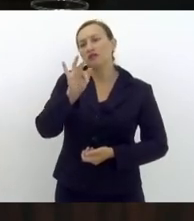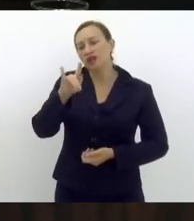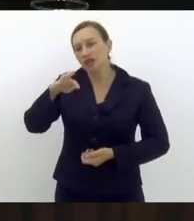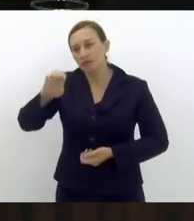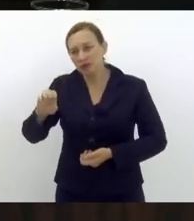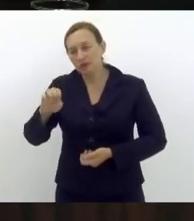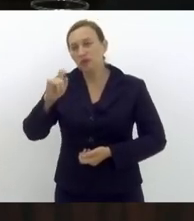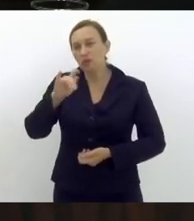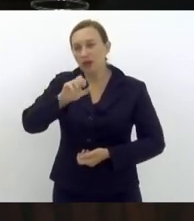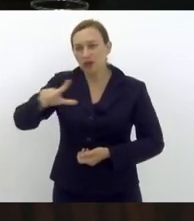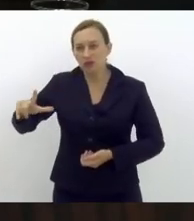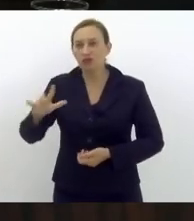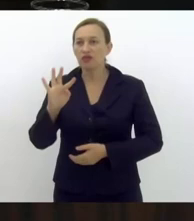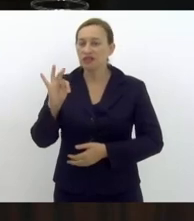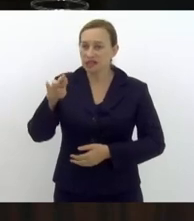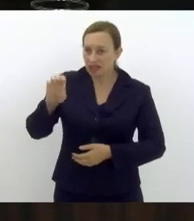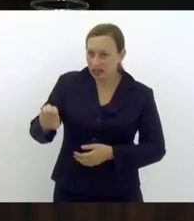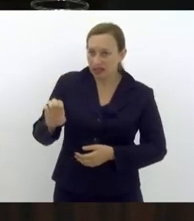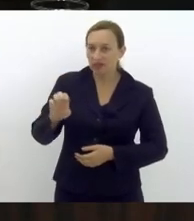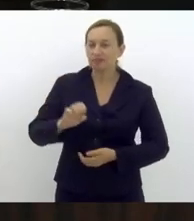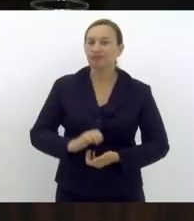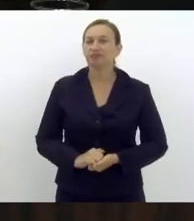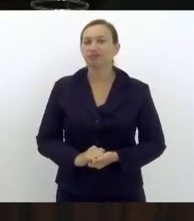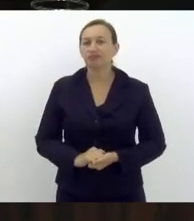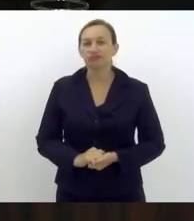Franciele Mota,